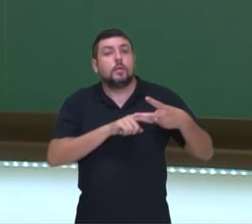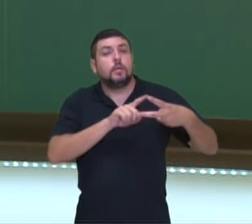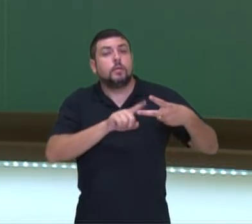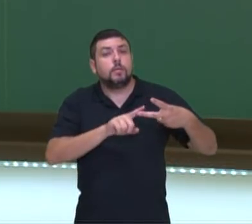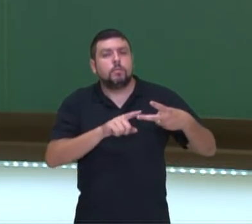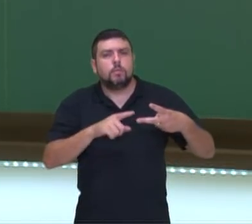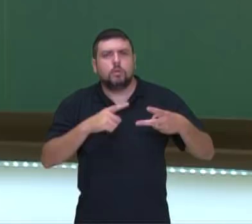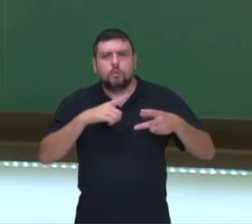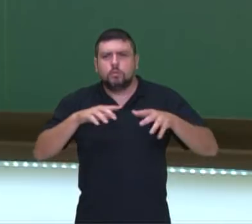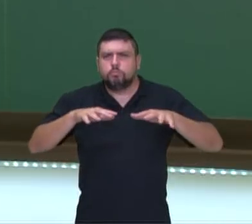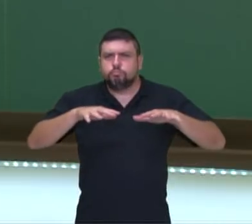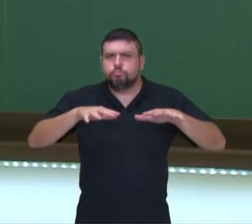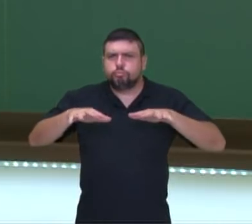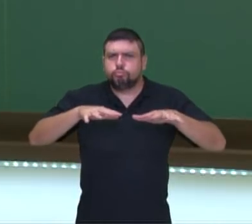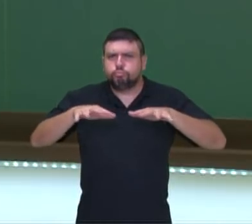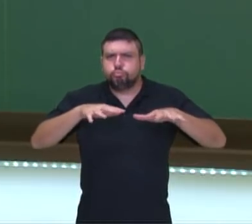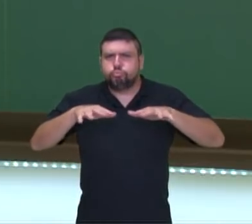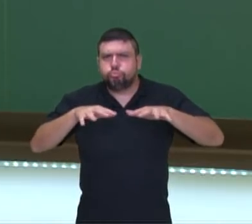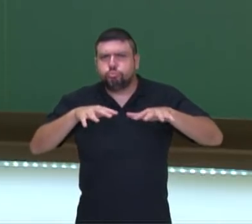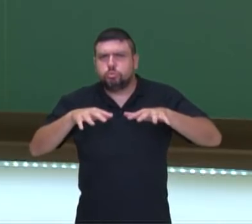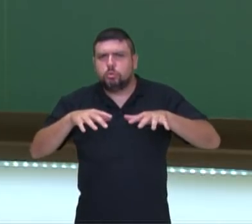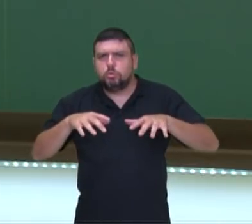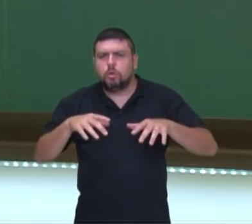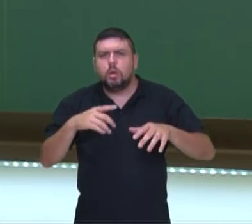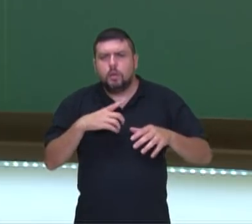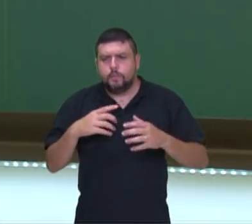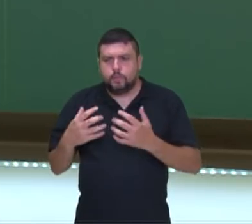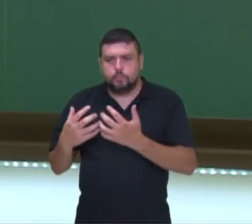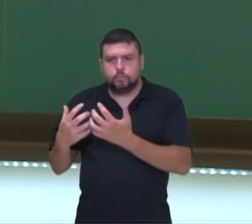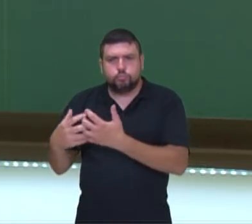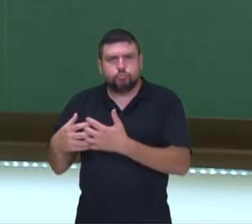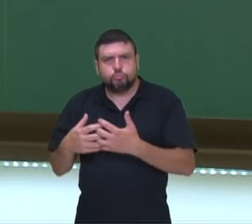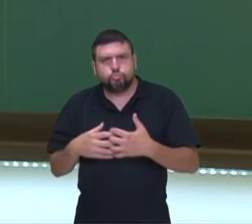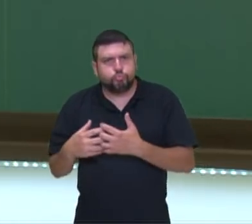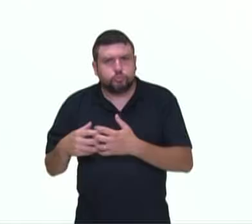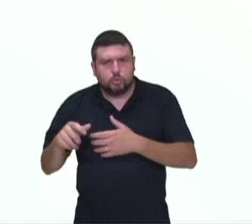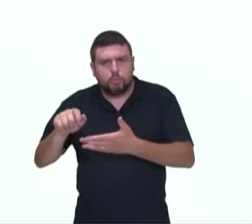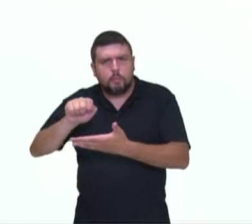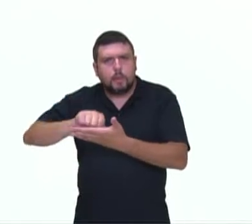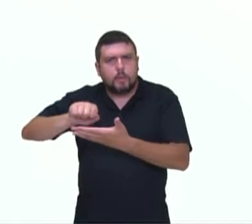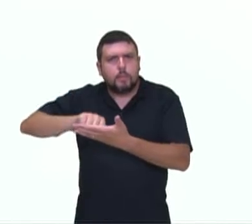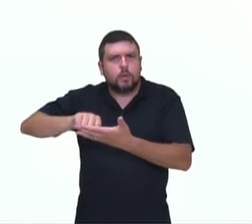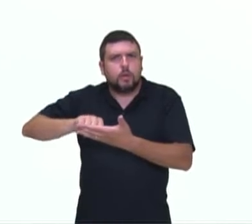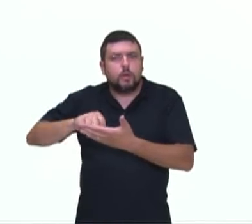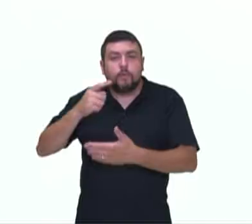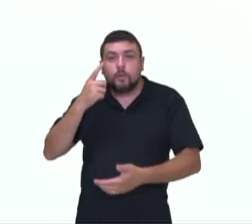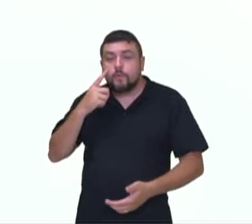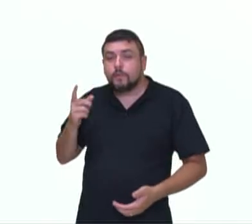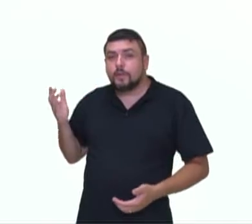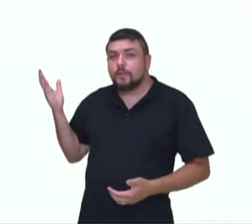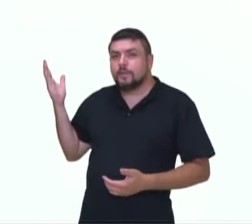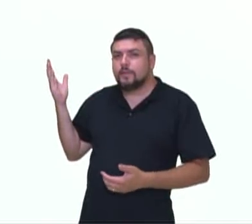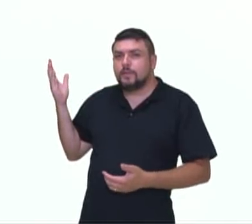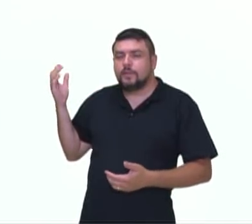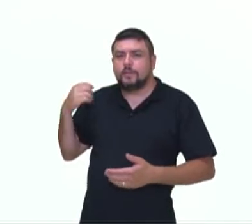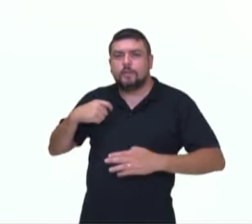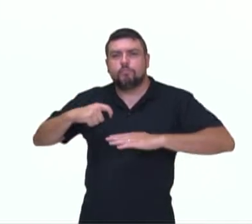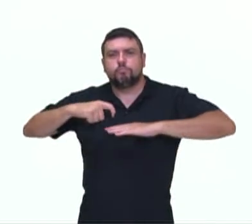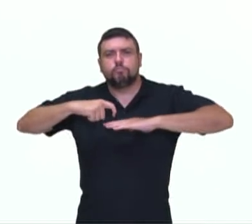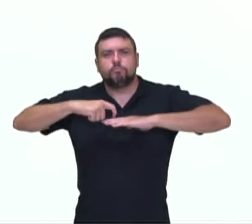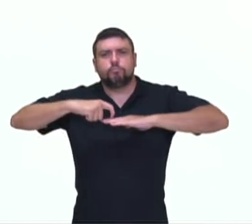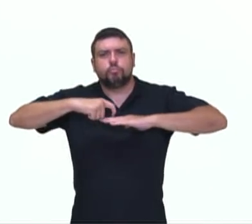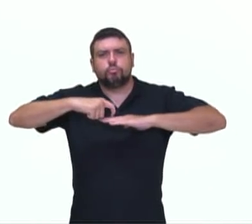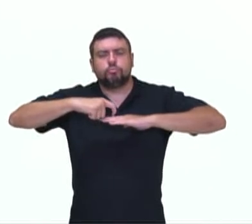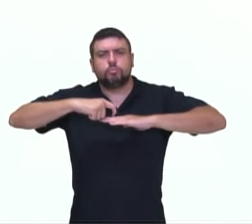terra, nós temos equipamentos que fazem esse registro. Um deles é o sismógrafo, que conforme tem uma